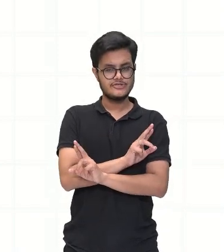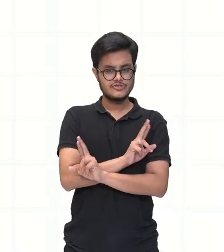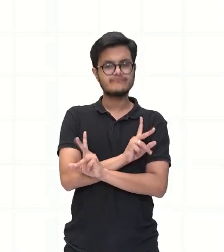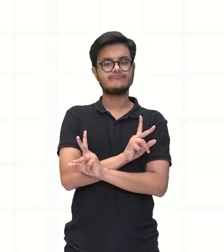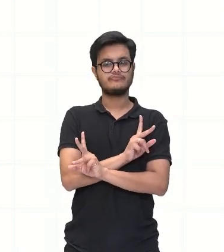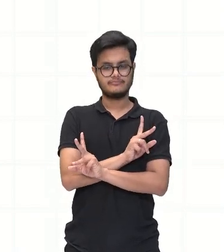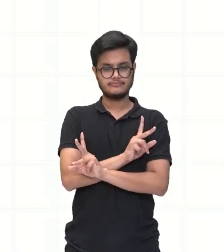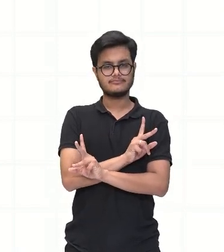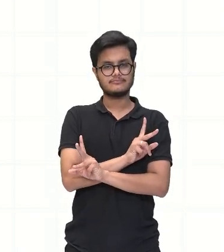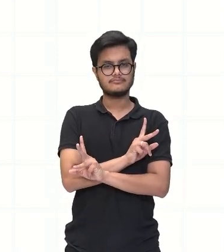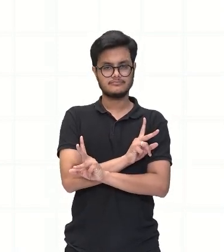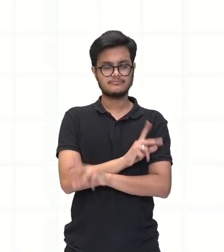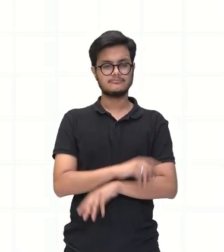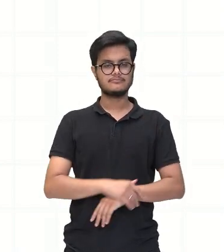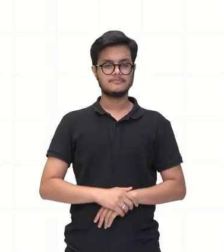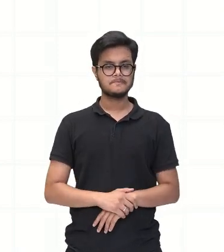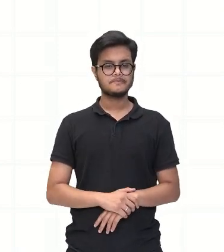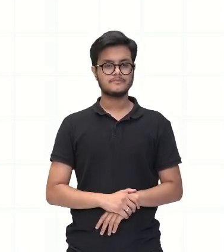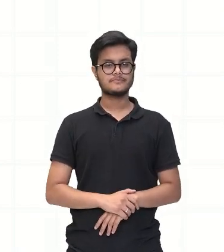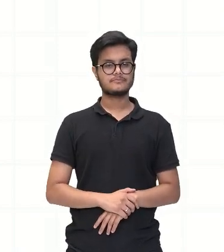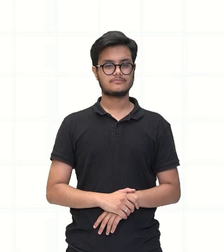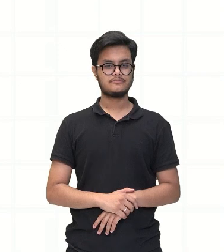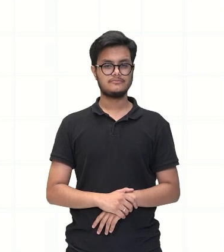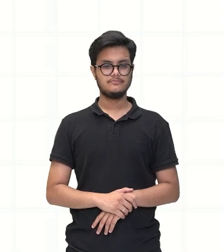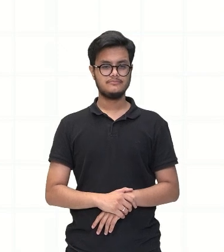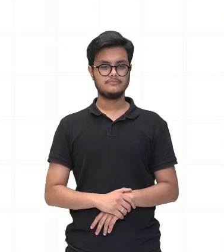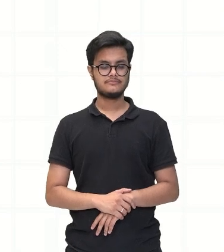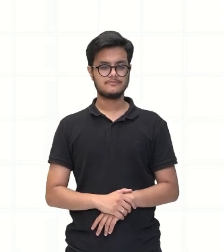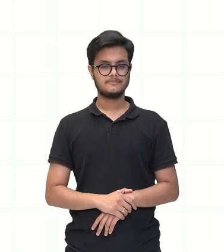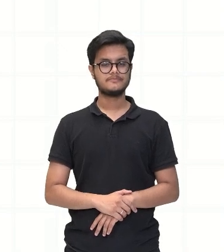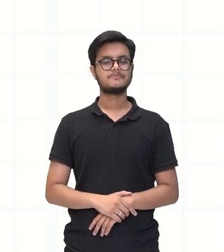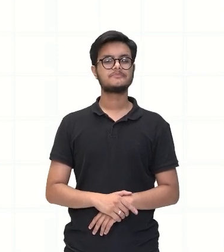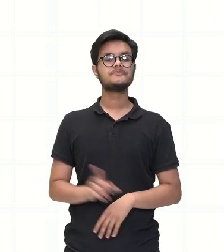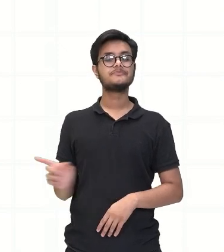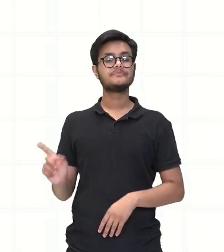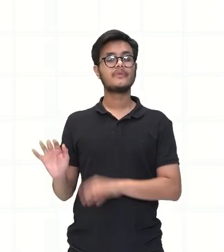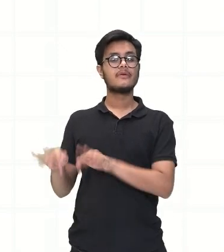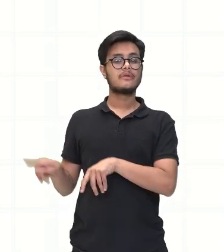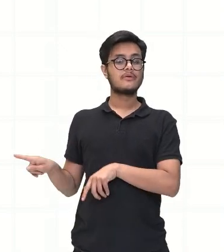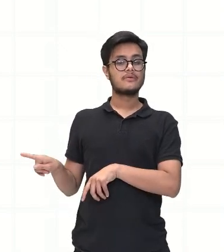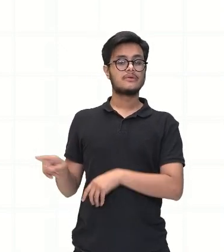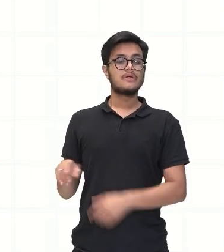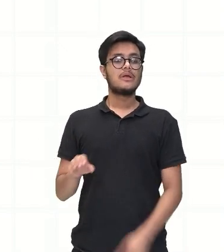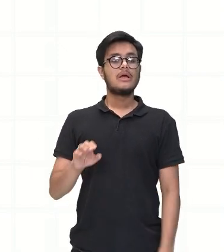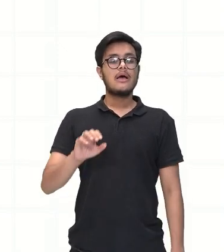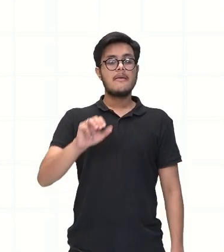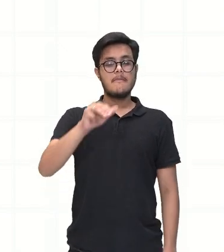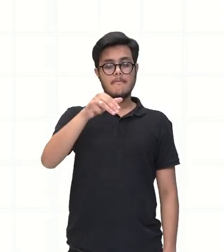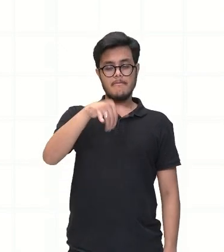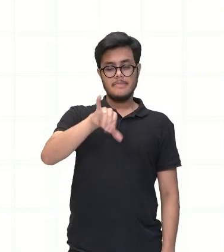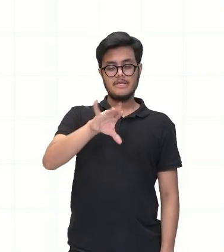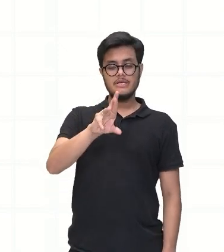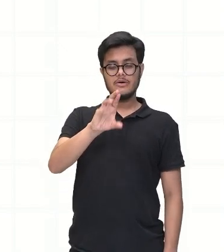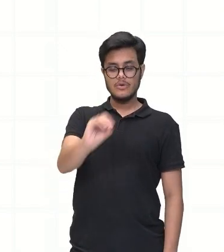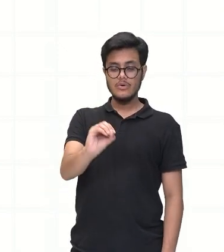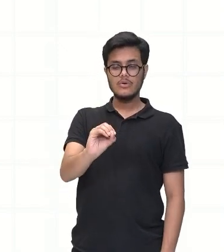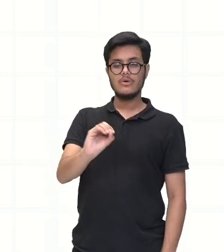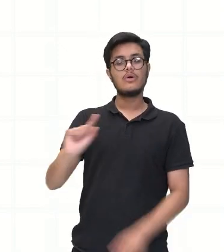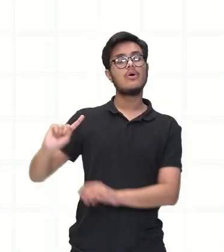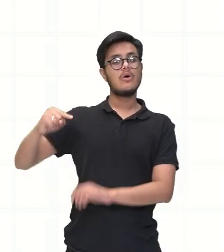anti, né? Muito bem. Micro-organismo, olha aí como ele recebe o